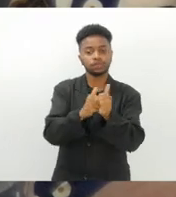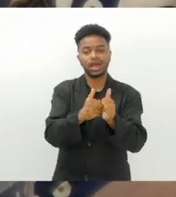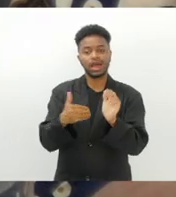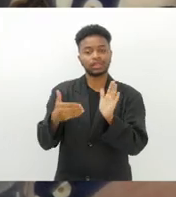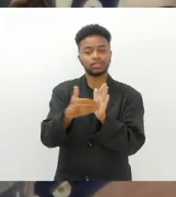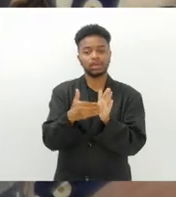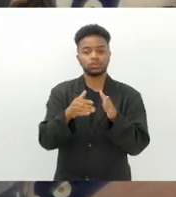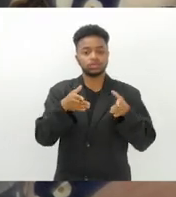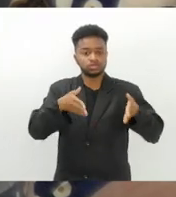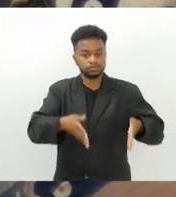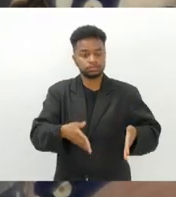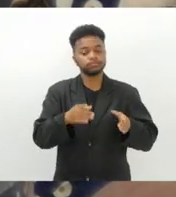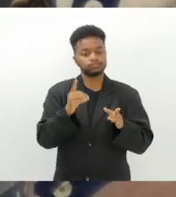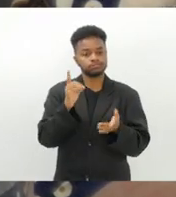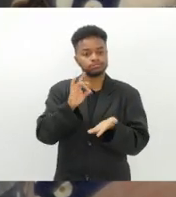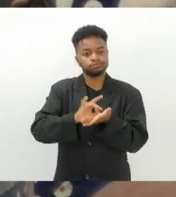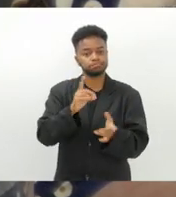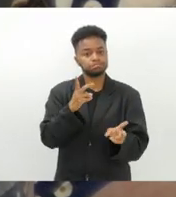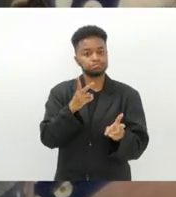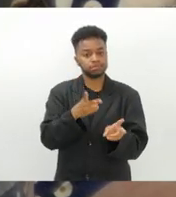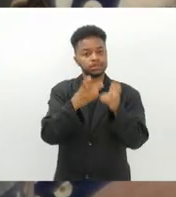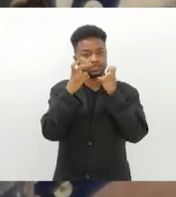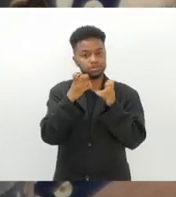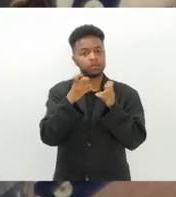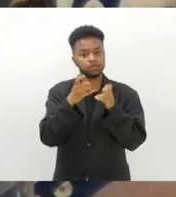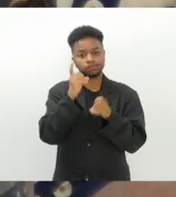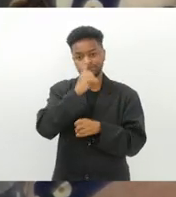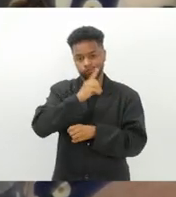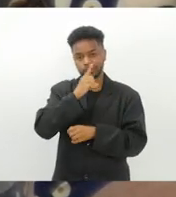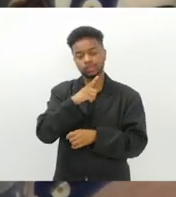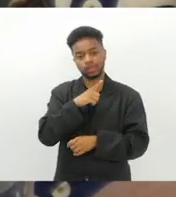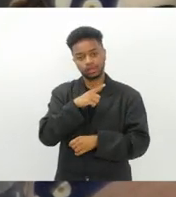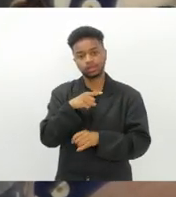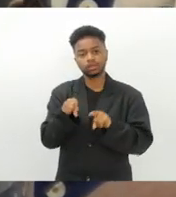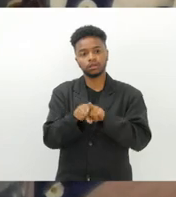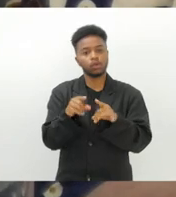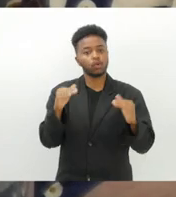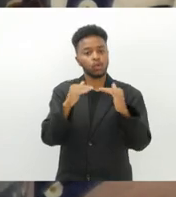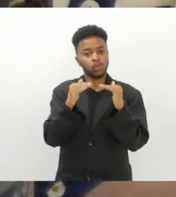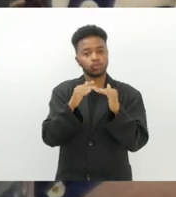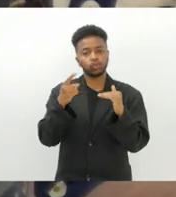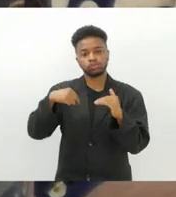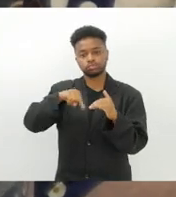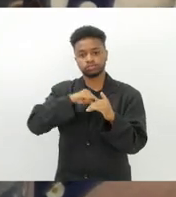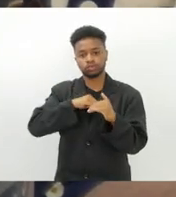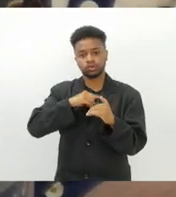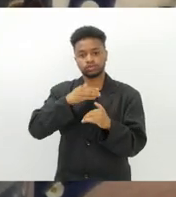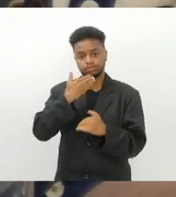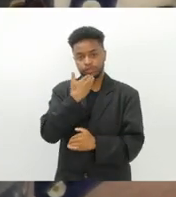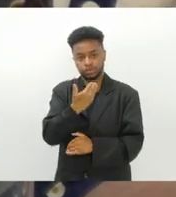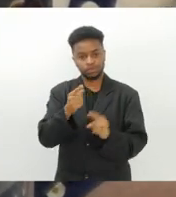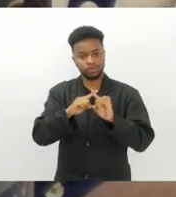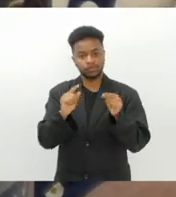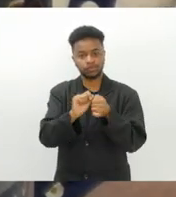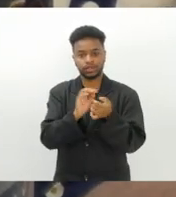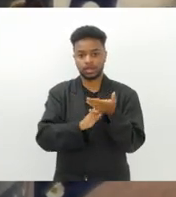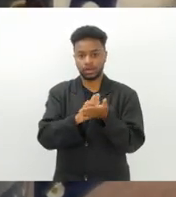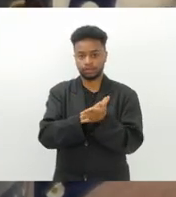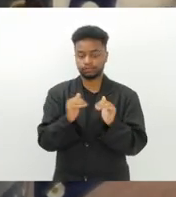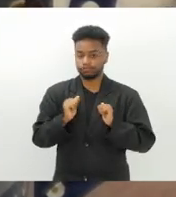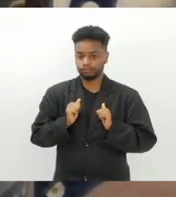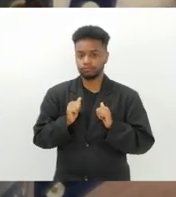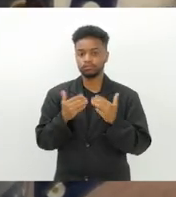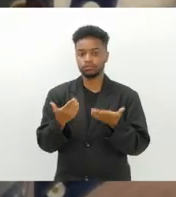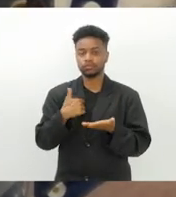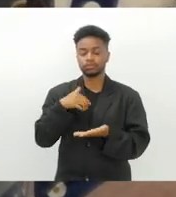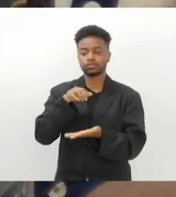e identificou a irregularidade, concordou com a reivindicação que nós levamos, porém não concluiu, não deu andamento. Fica aqui, inclusive, registrado,